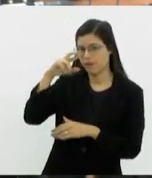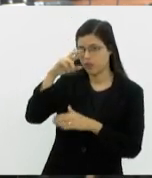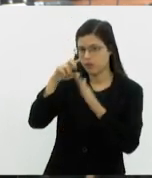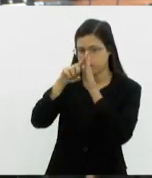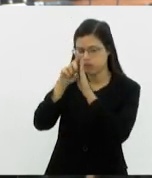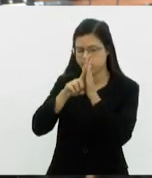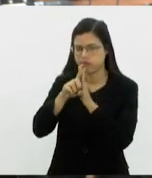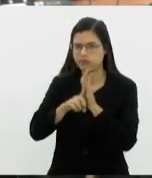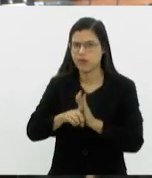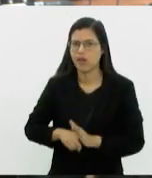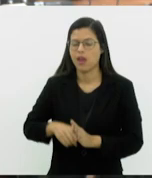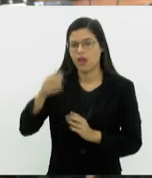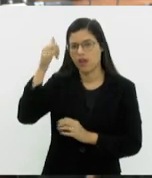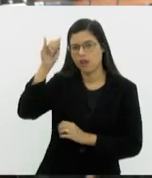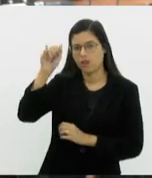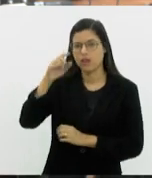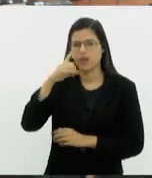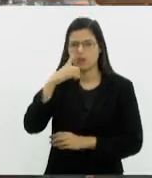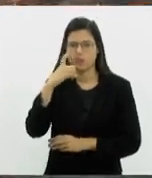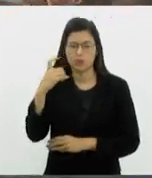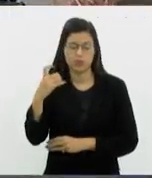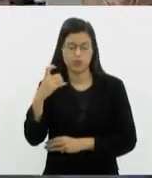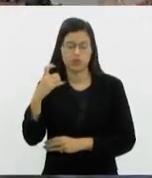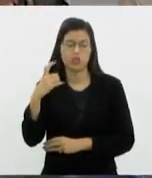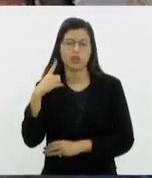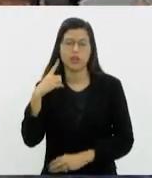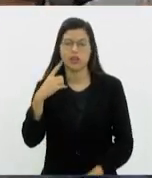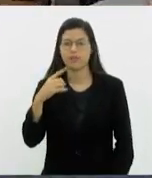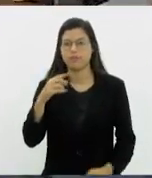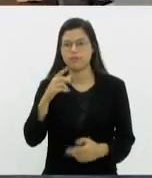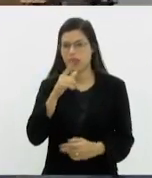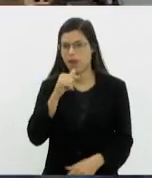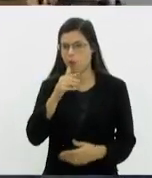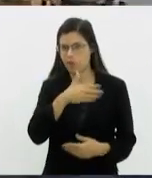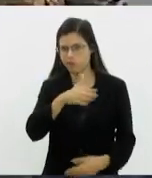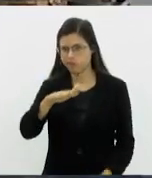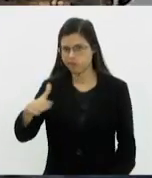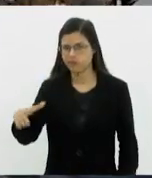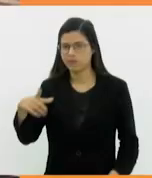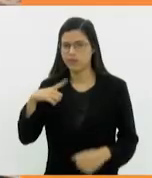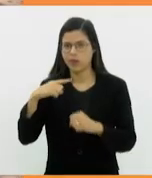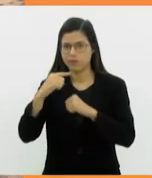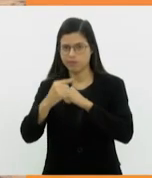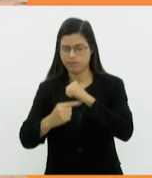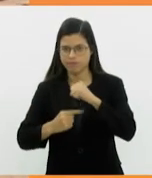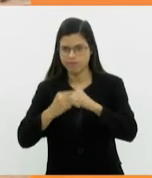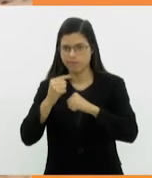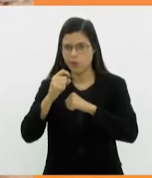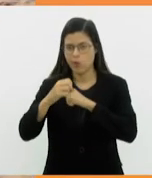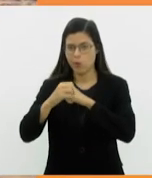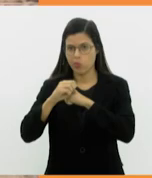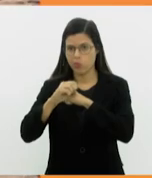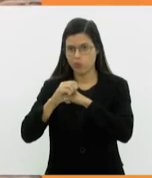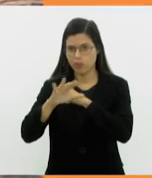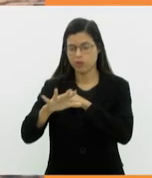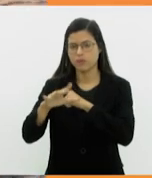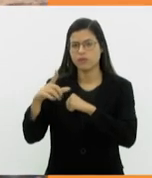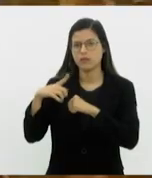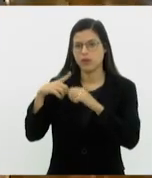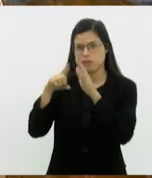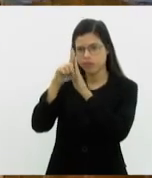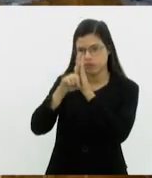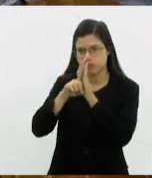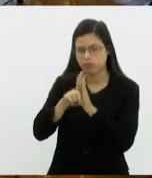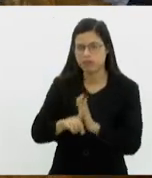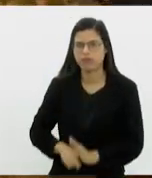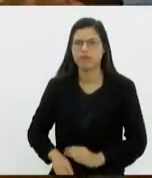evitar contaminações na água? Equipado com 2 reatores nucleares, o navio passa por rastreamento